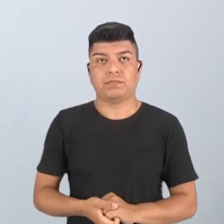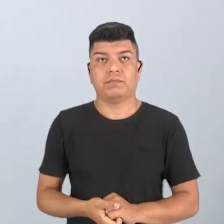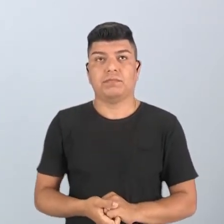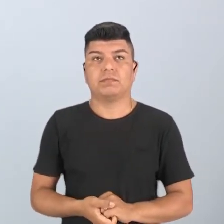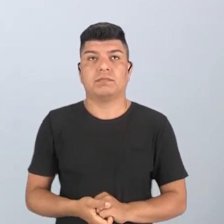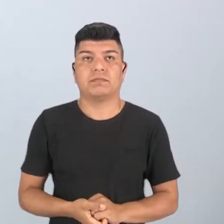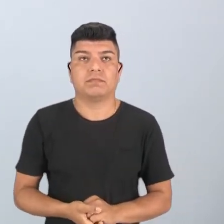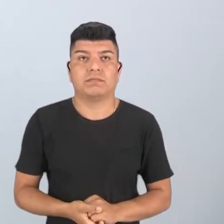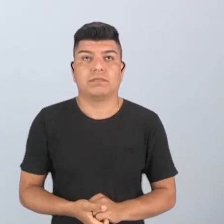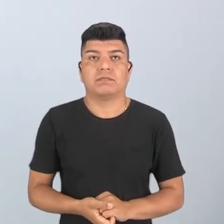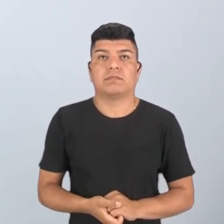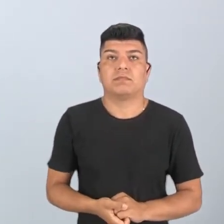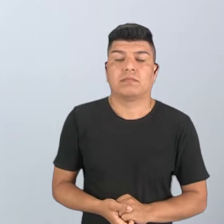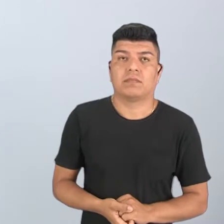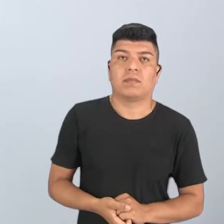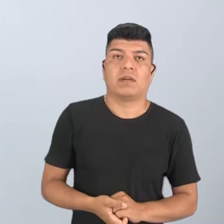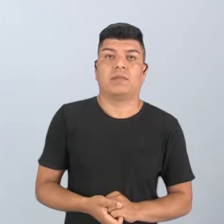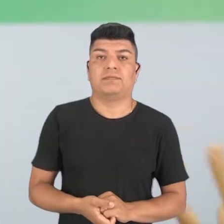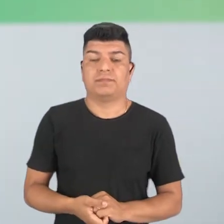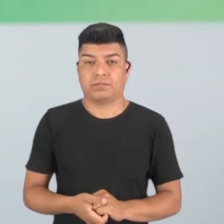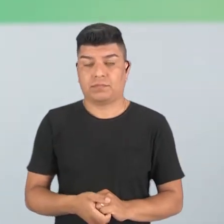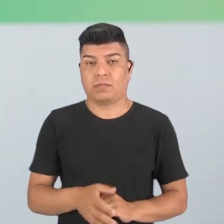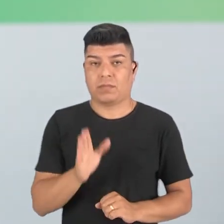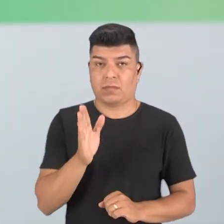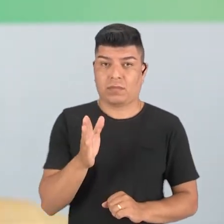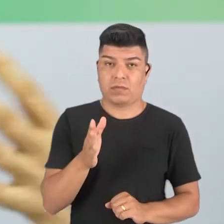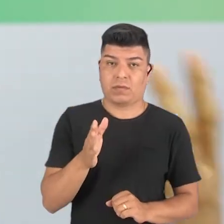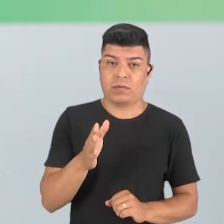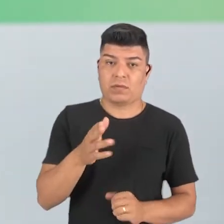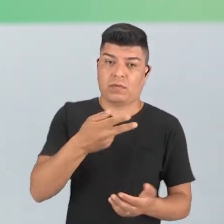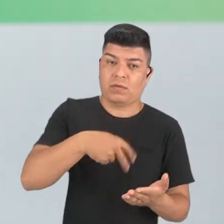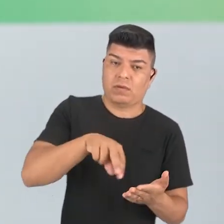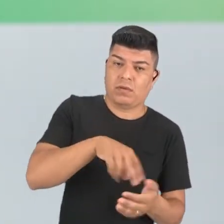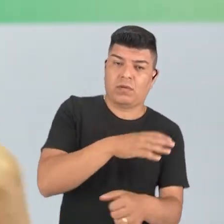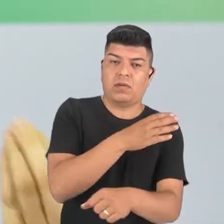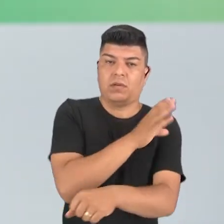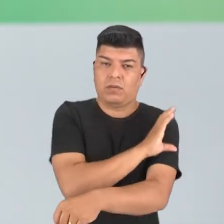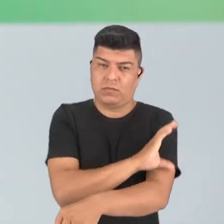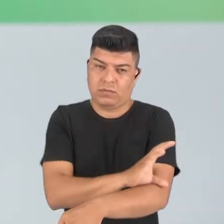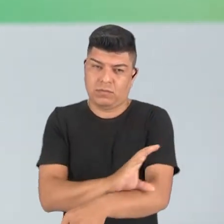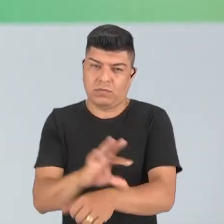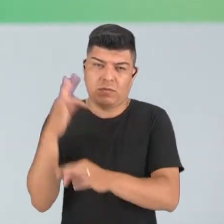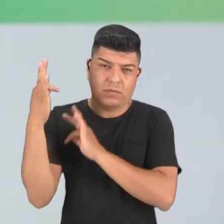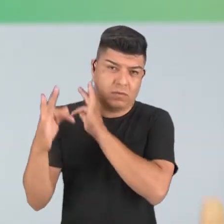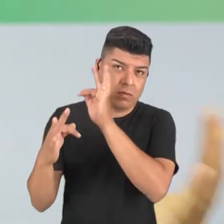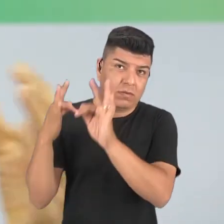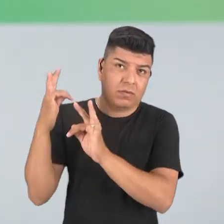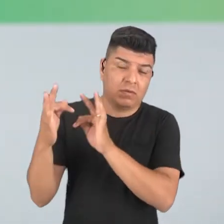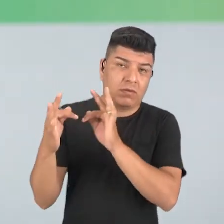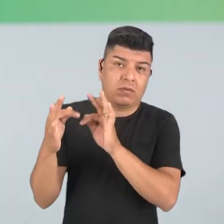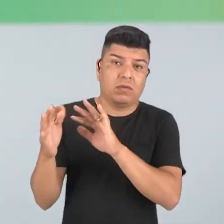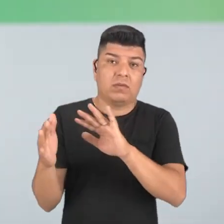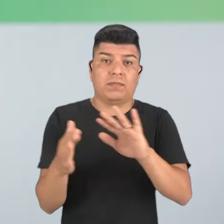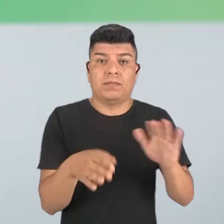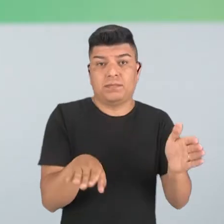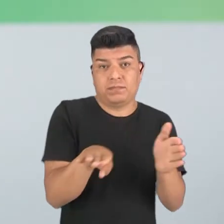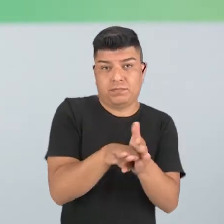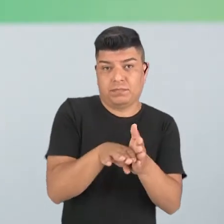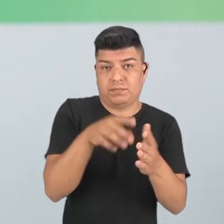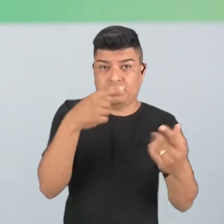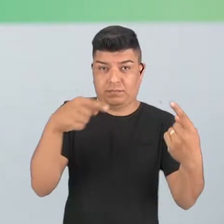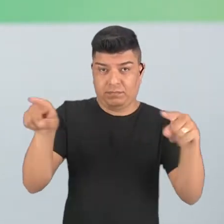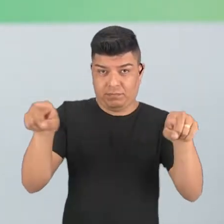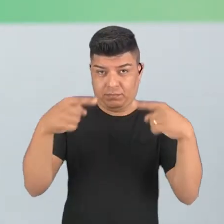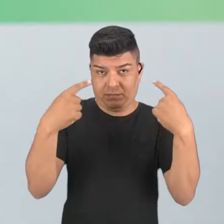Então, vamos lá. Saindo um pouquinho da dança cultural, folclórica, né, e vindo para a